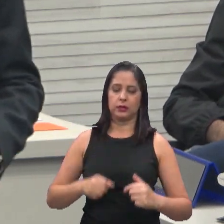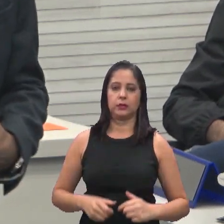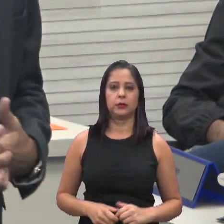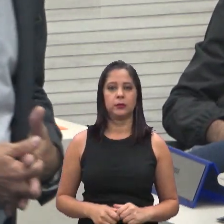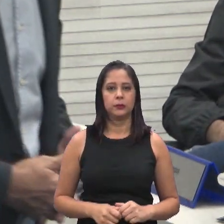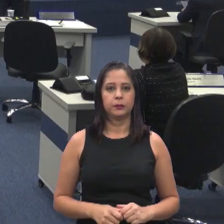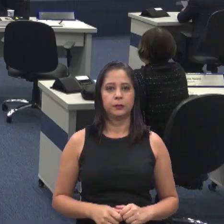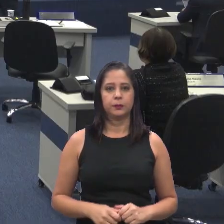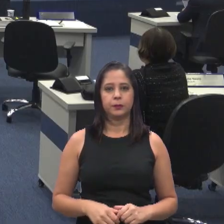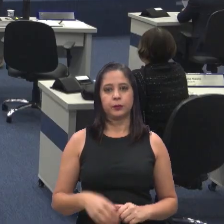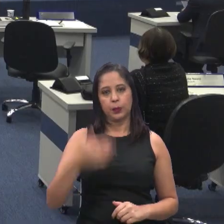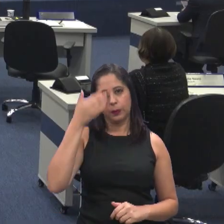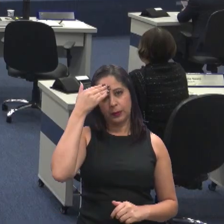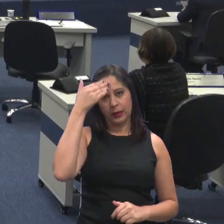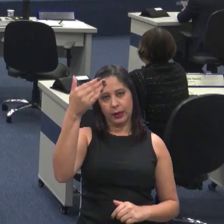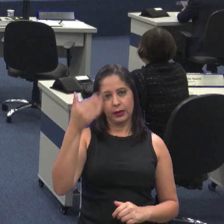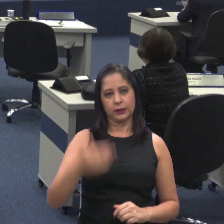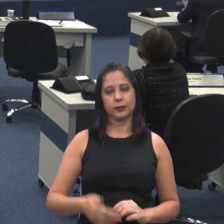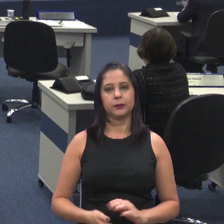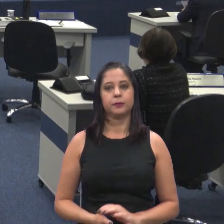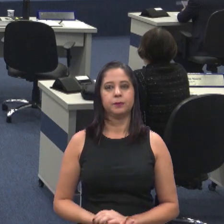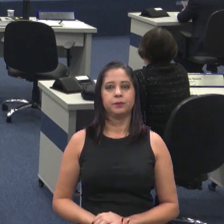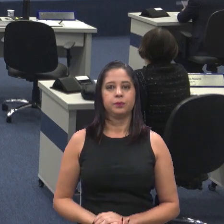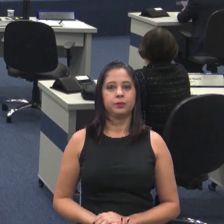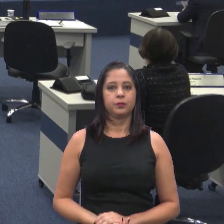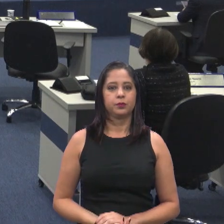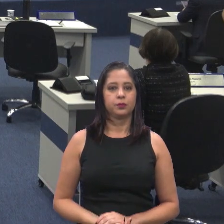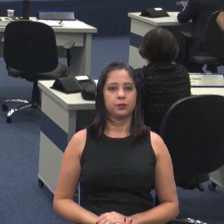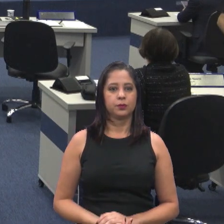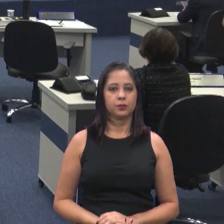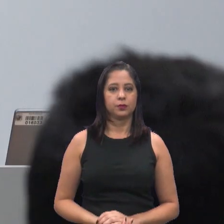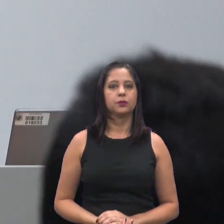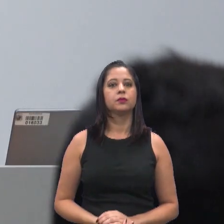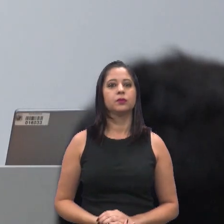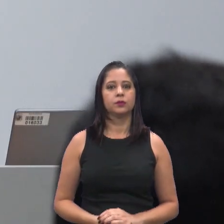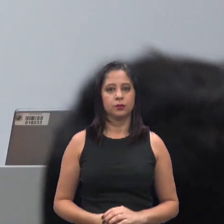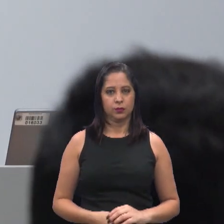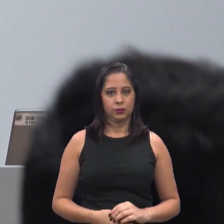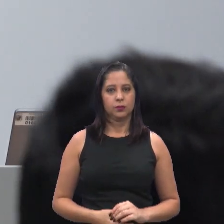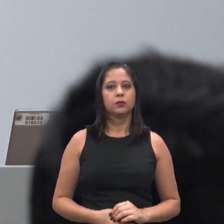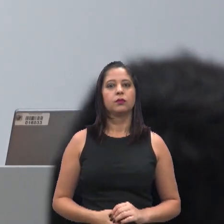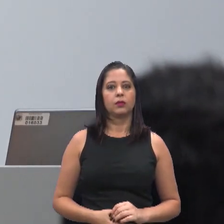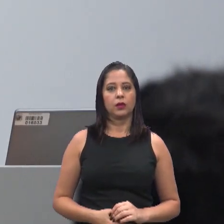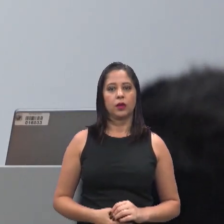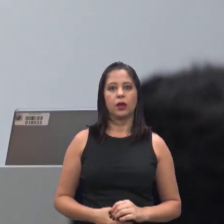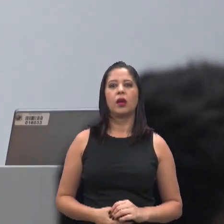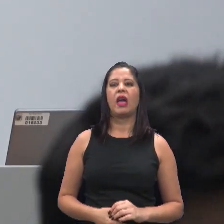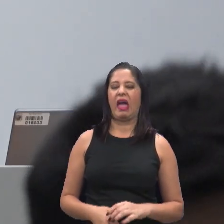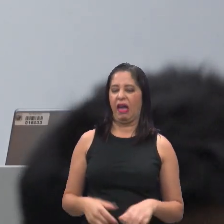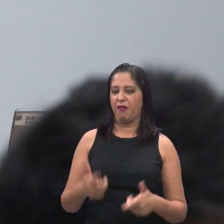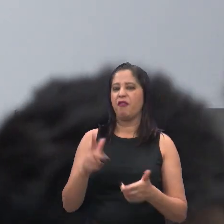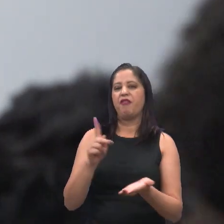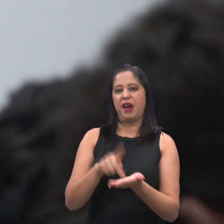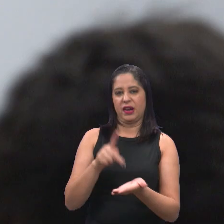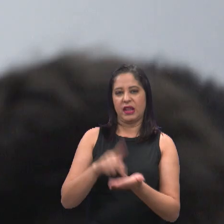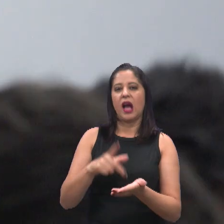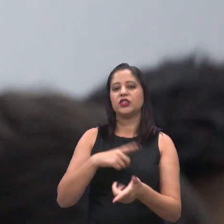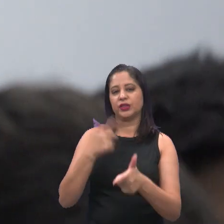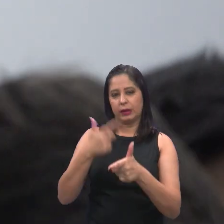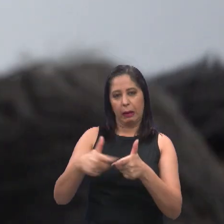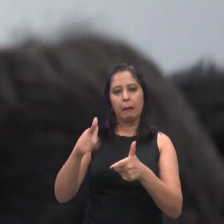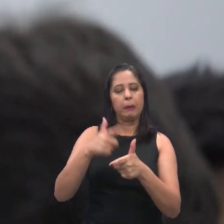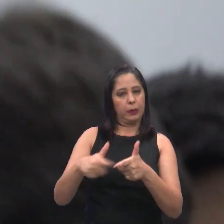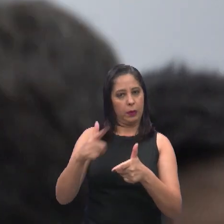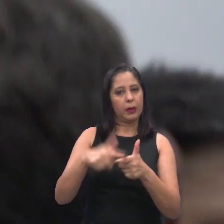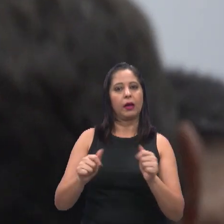presidente. Vossa Excelência tem toda a razão. Eu também, esse vereador, tem problema com árvore, né, desde que esteja o replantio, de